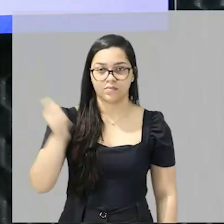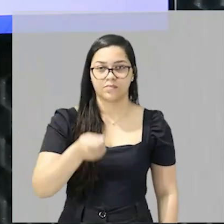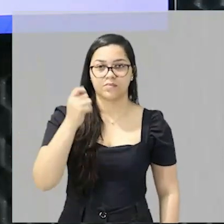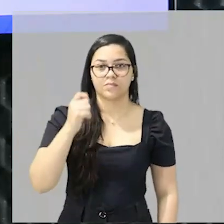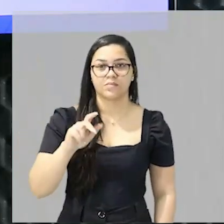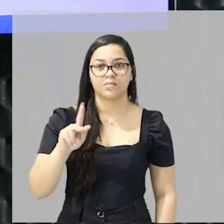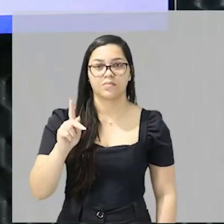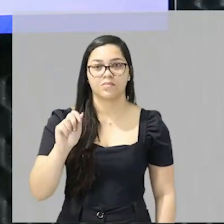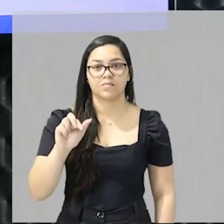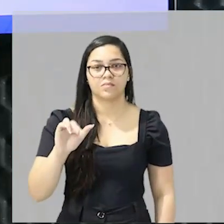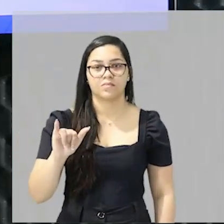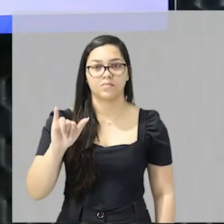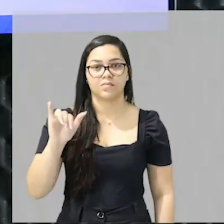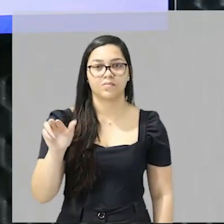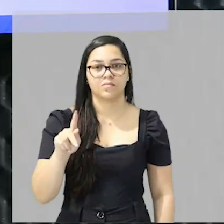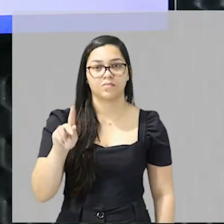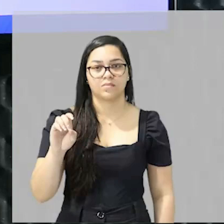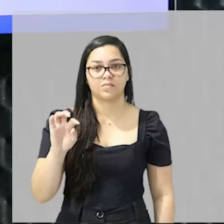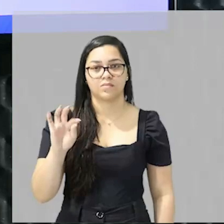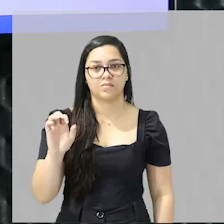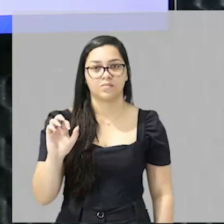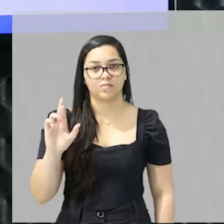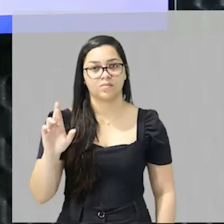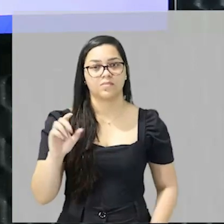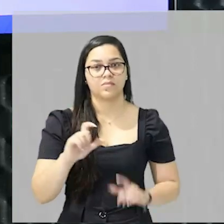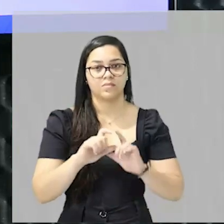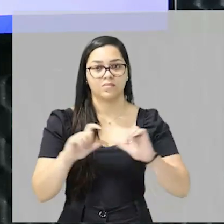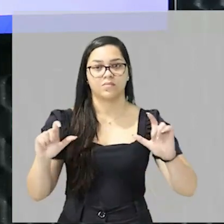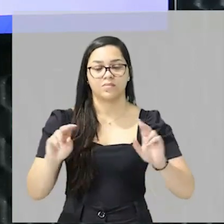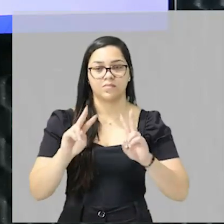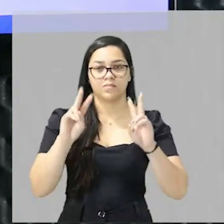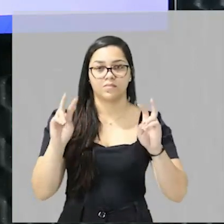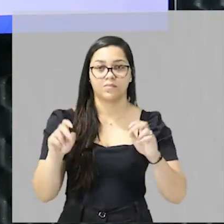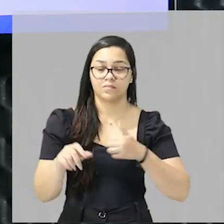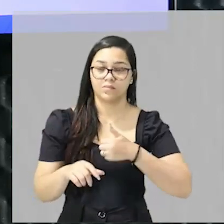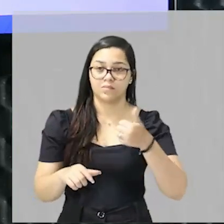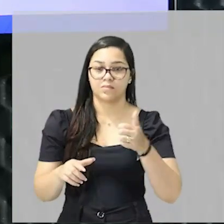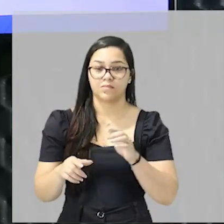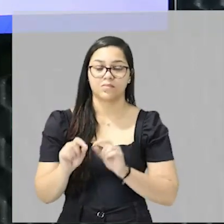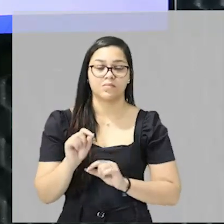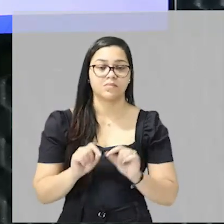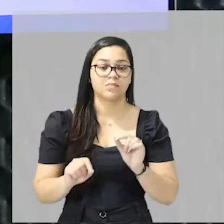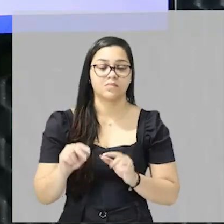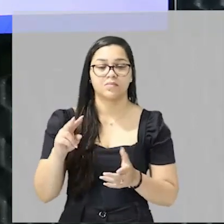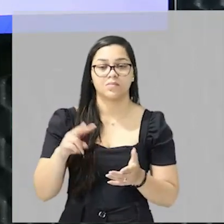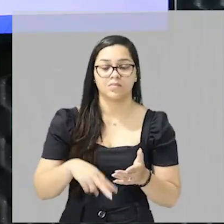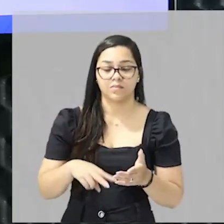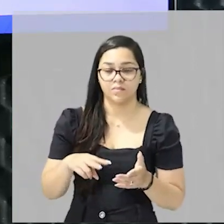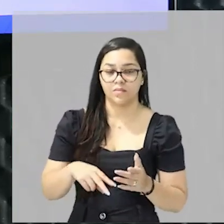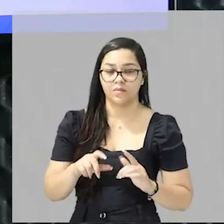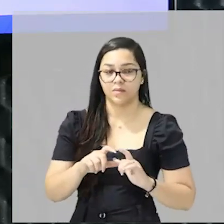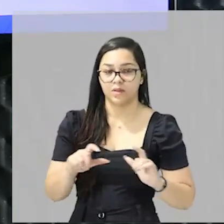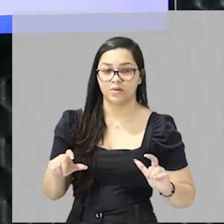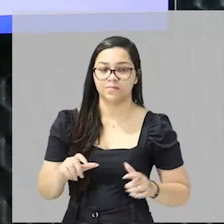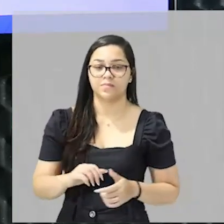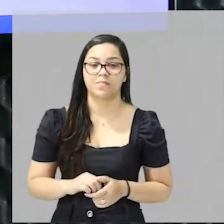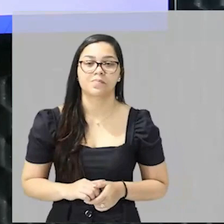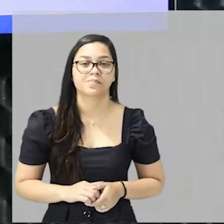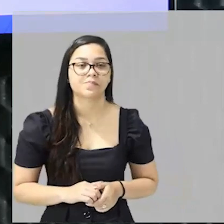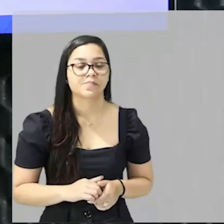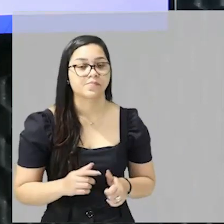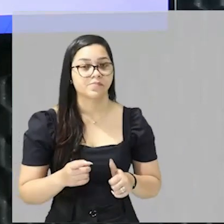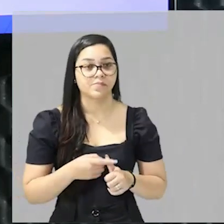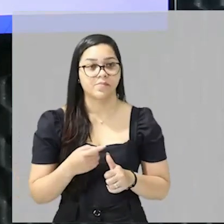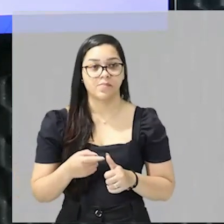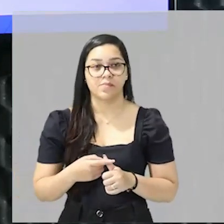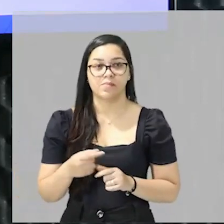conhecem. E aqui a gente tem o título do texto. Primeira dica que eu dei para vocês, ler o enunciado. Então vamos lá para o enunciado para